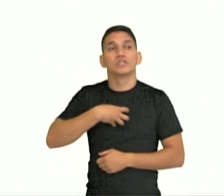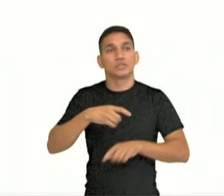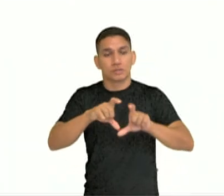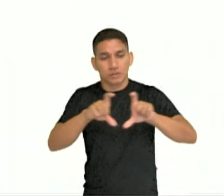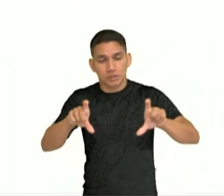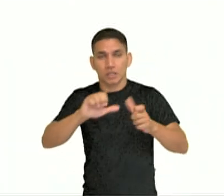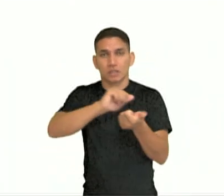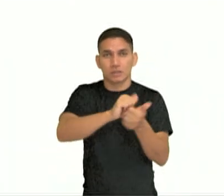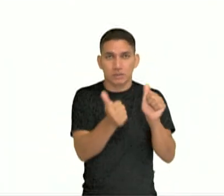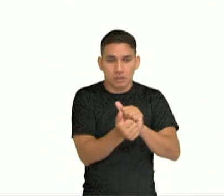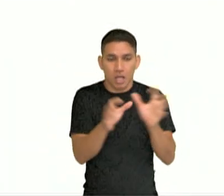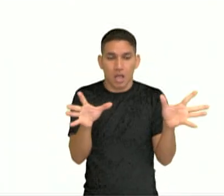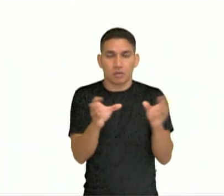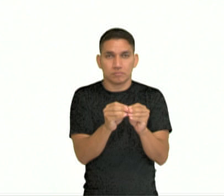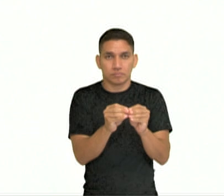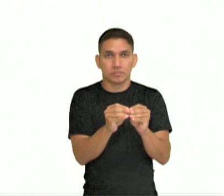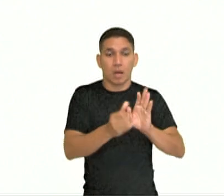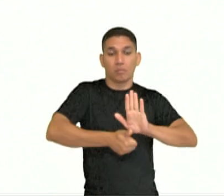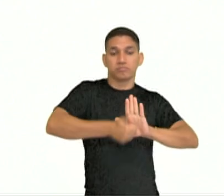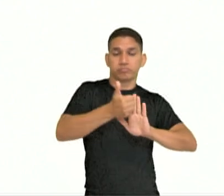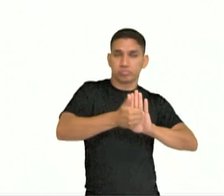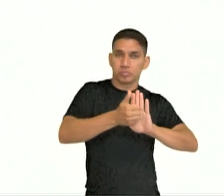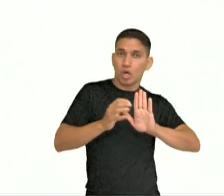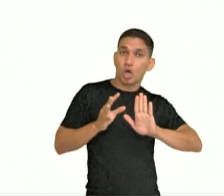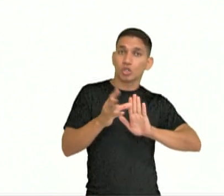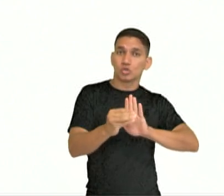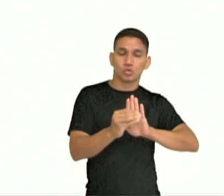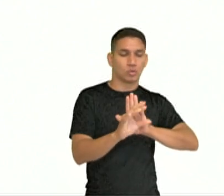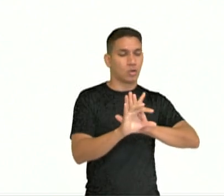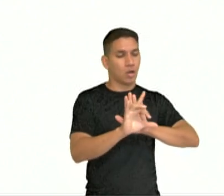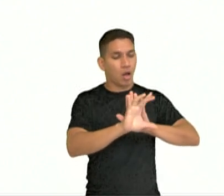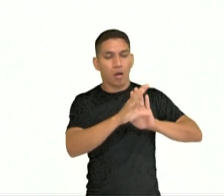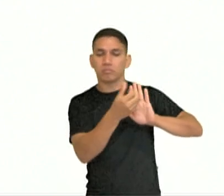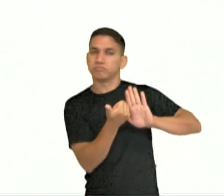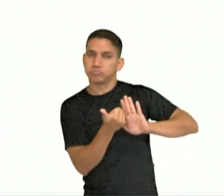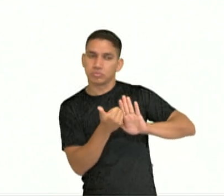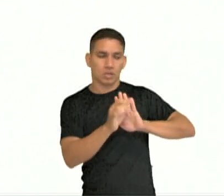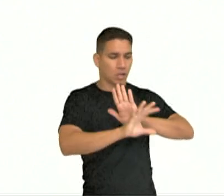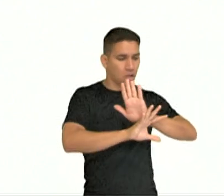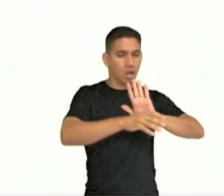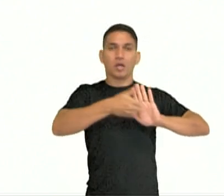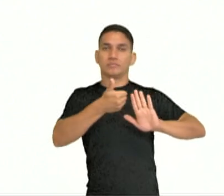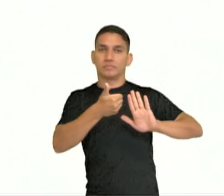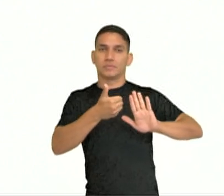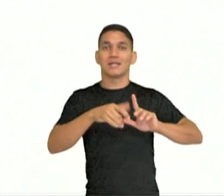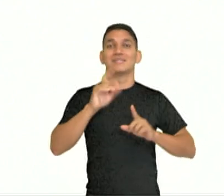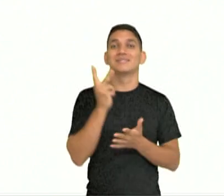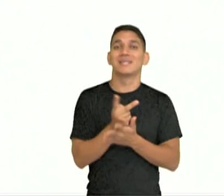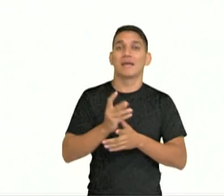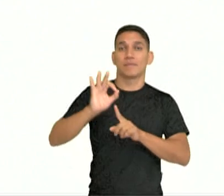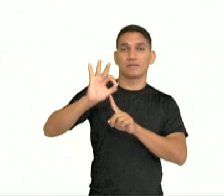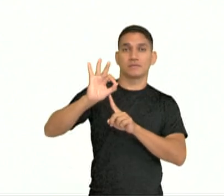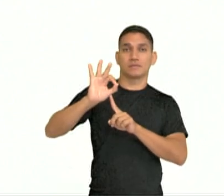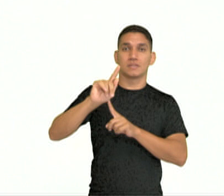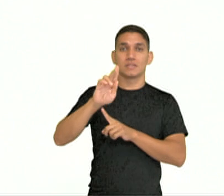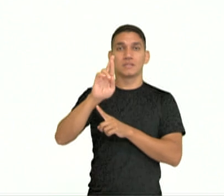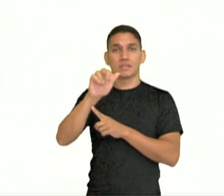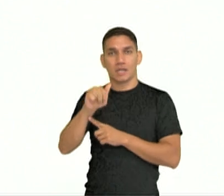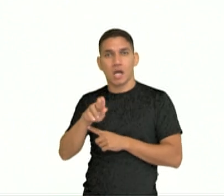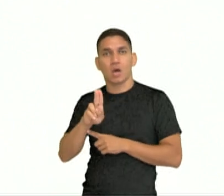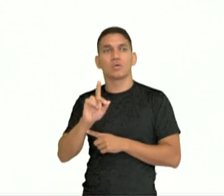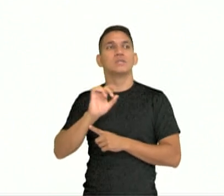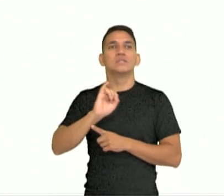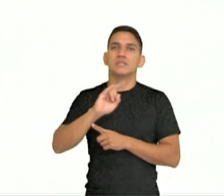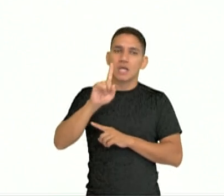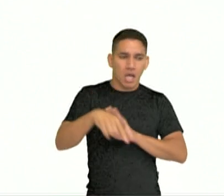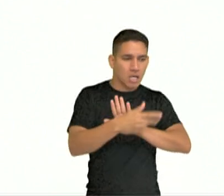de ângulos ao primeiro quadrante, todas dadas com os ângulos em graus. Então, se o ângulo estiver no segundo quadrante, eu